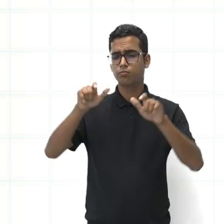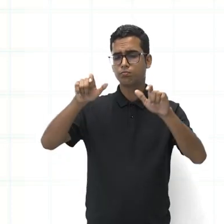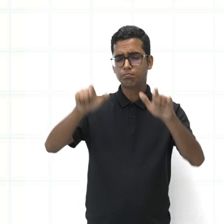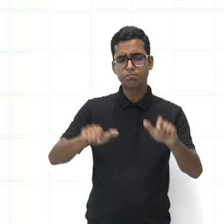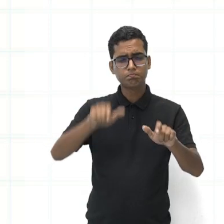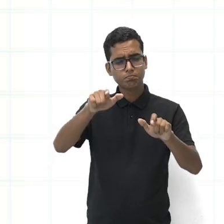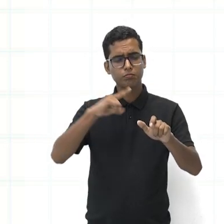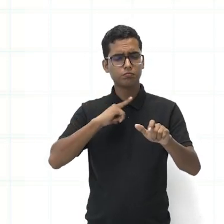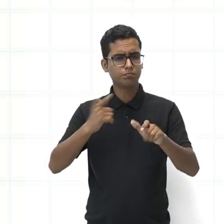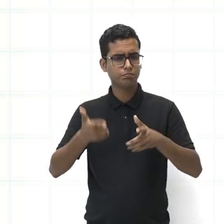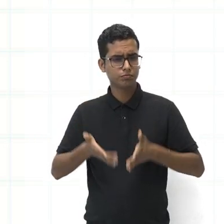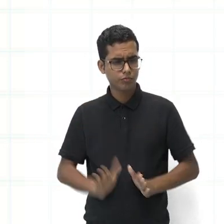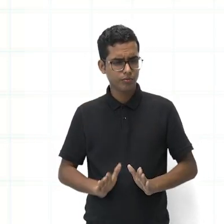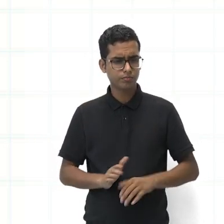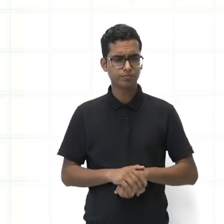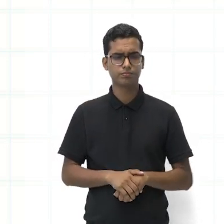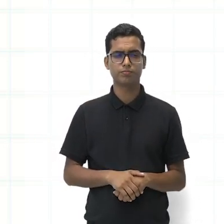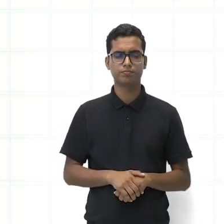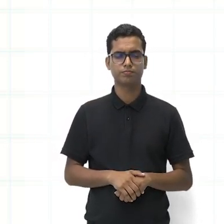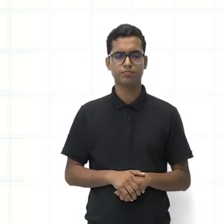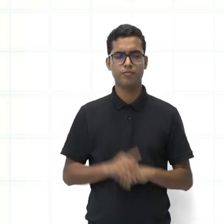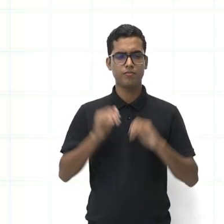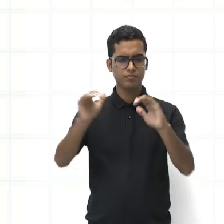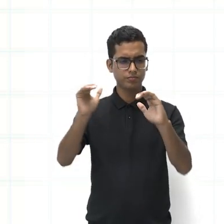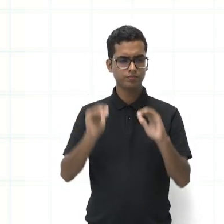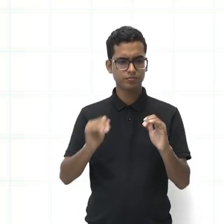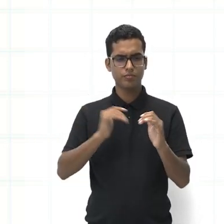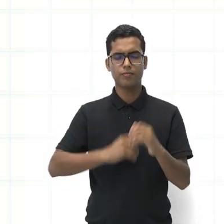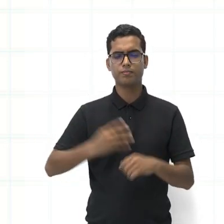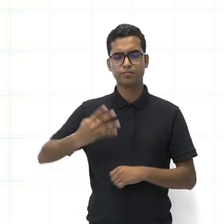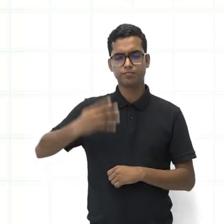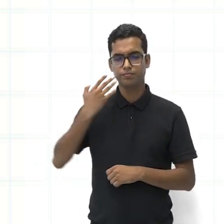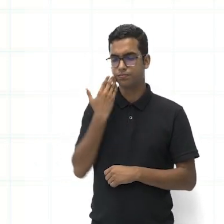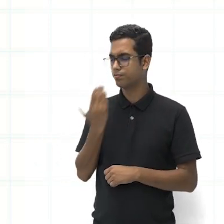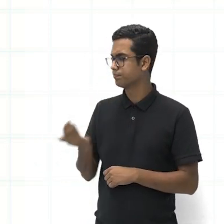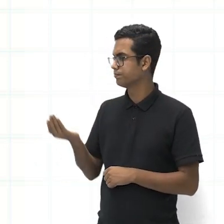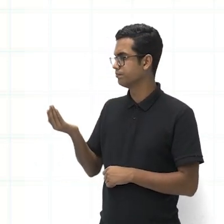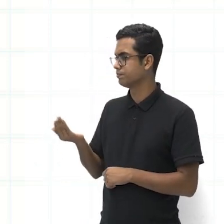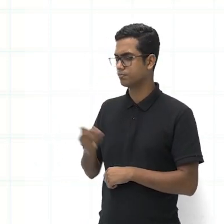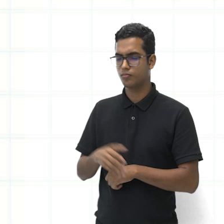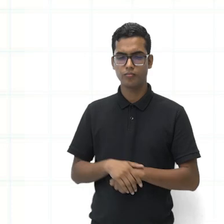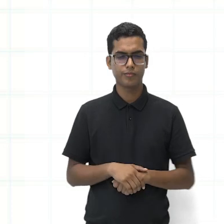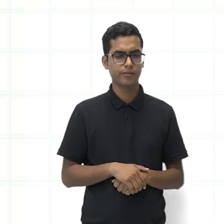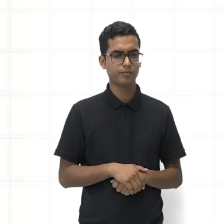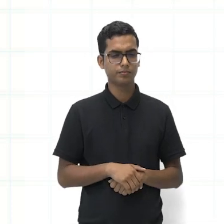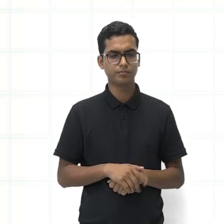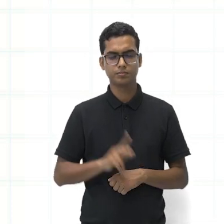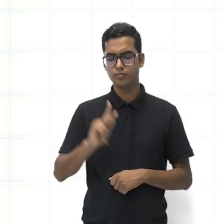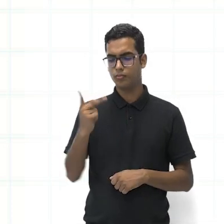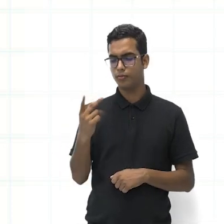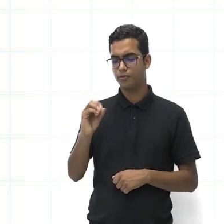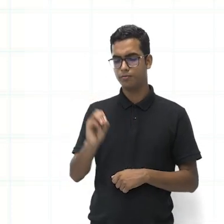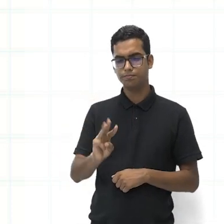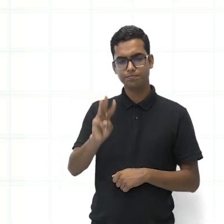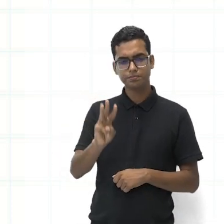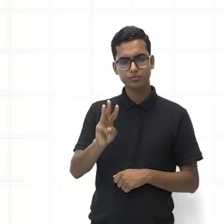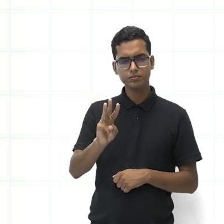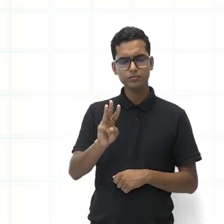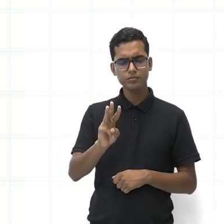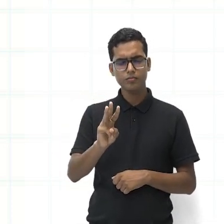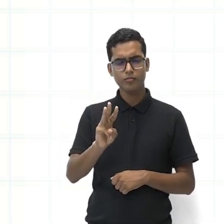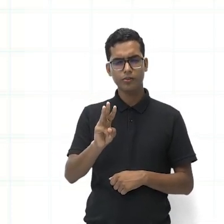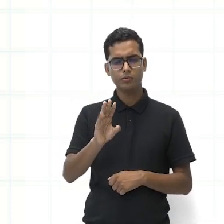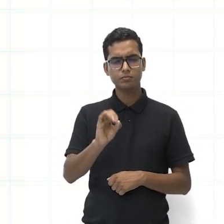Segunda pergunta, que embora não comece com WH, a gente trabalha também como se fosse uma WH question, tá? How old are you? Aliás,